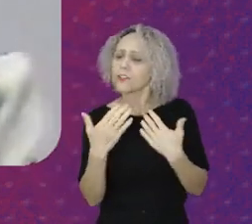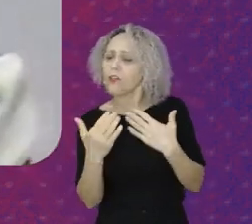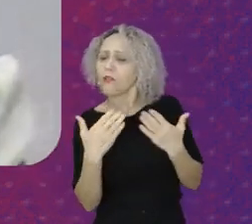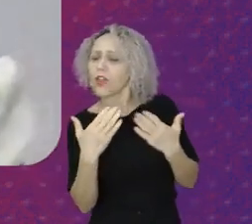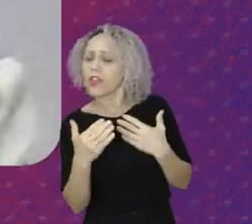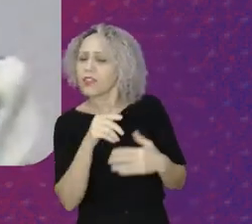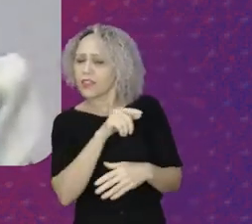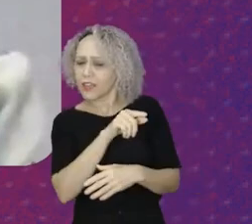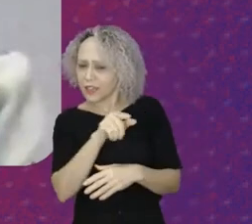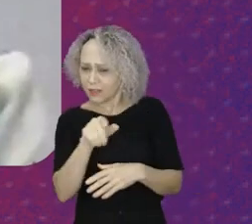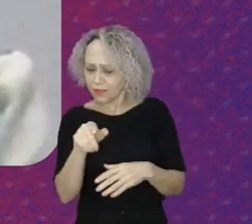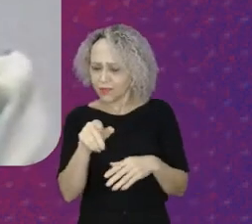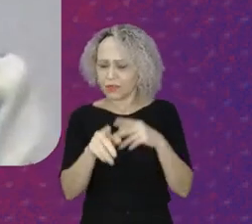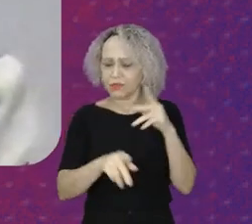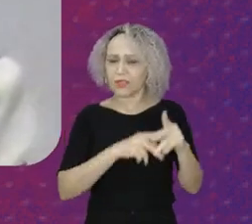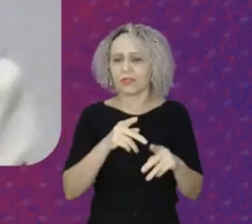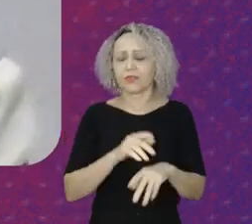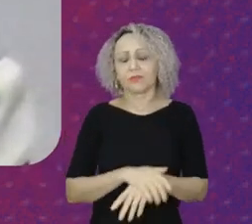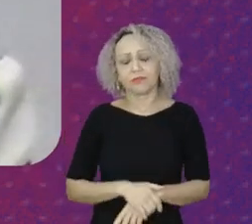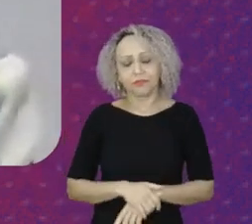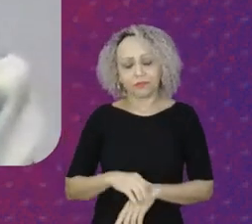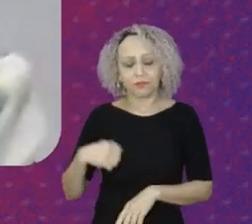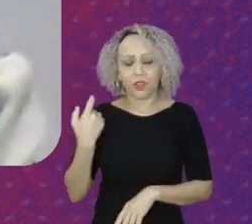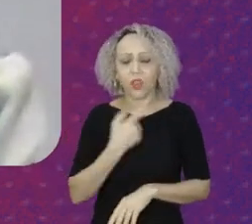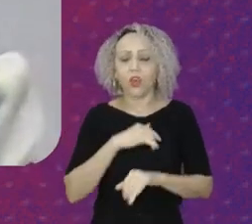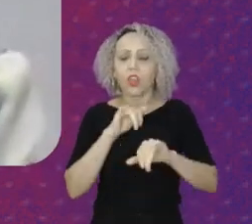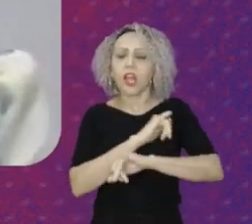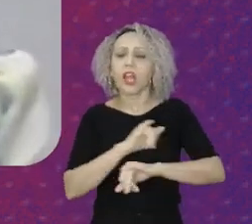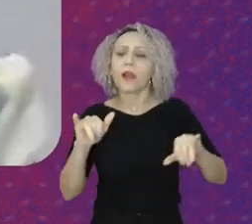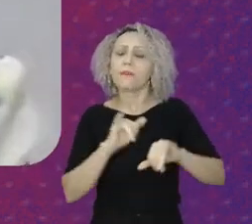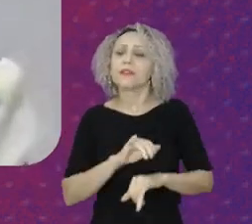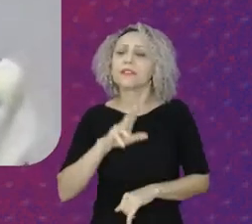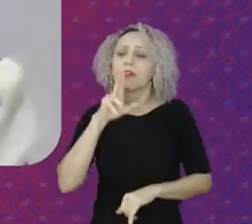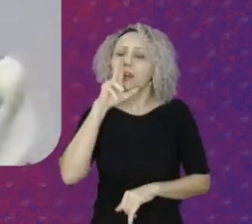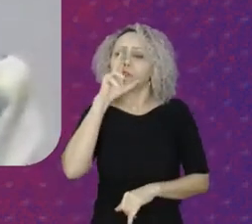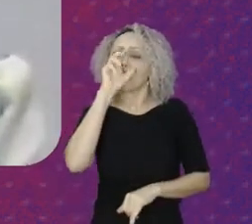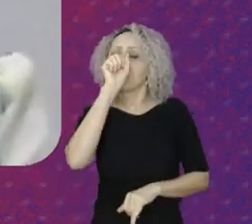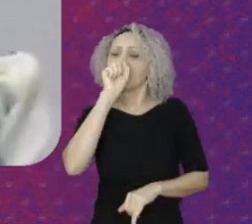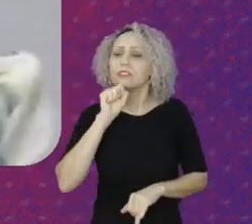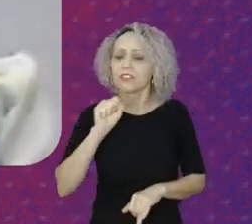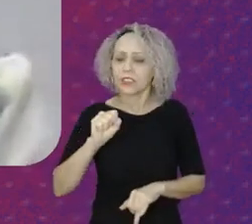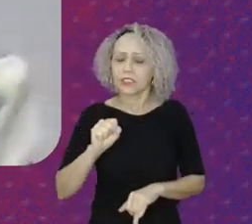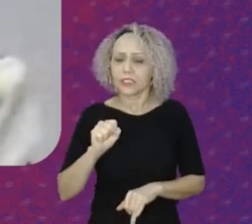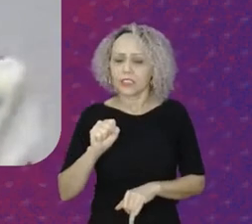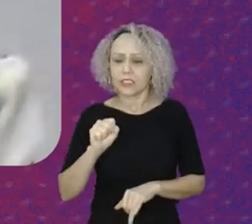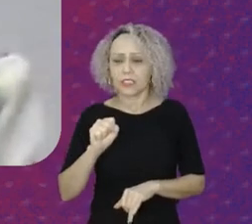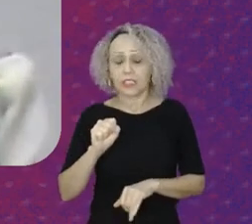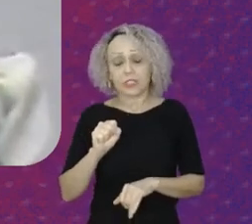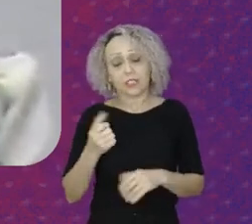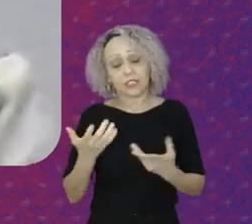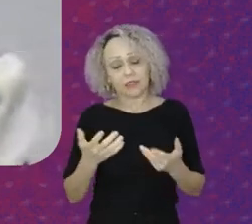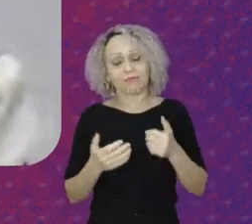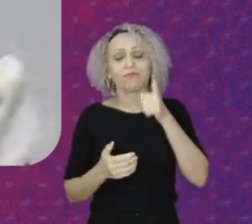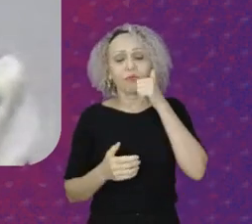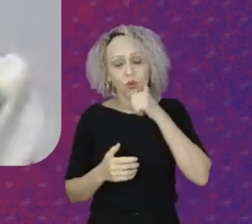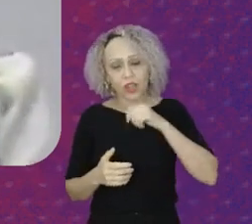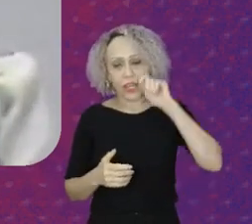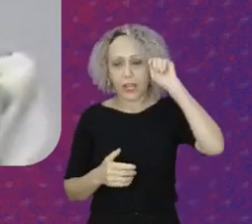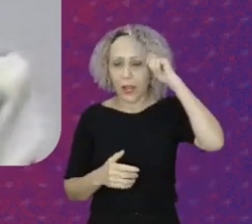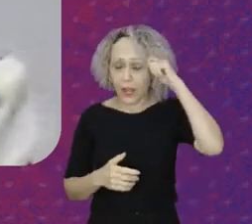coletiva. Nossa campanha ela teve a força e a cor das mulheres negras,